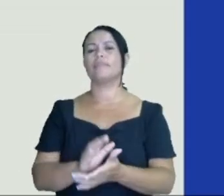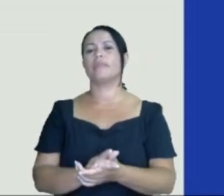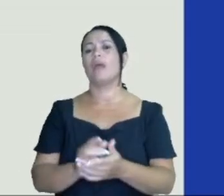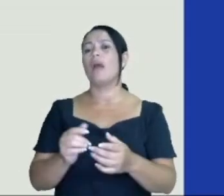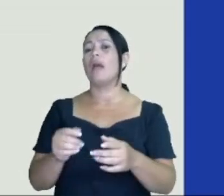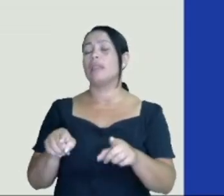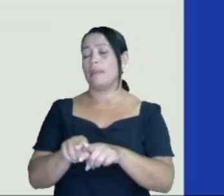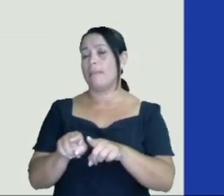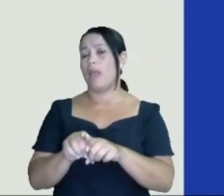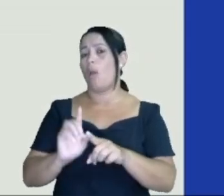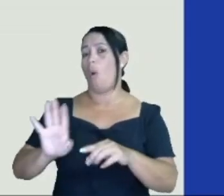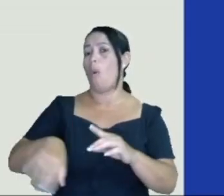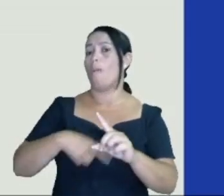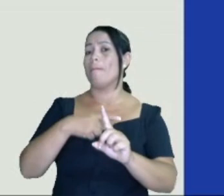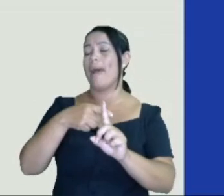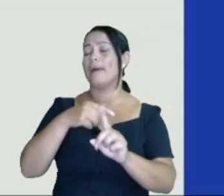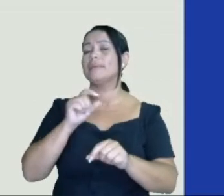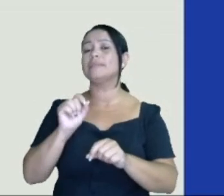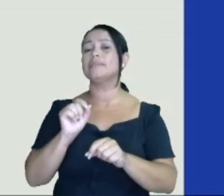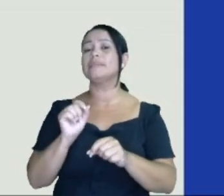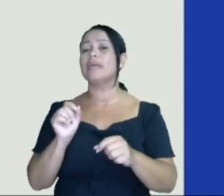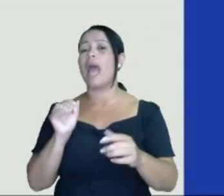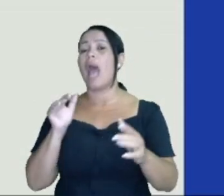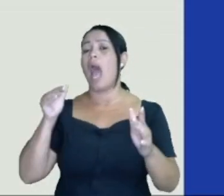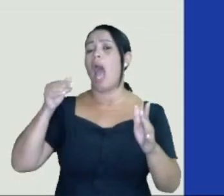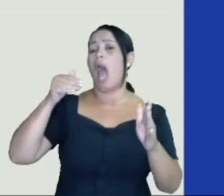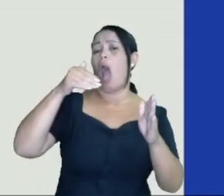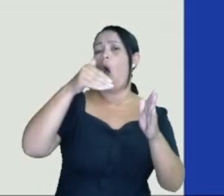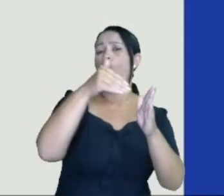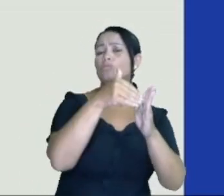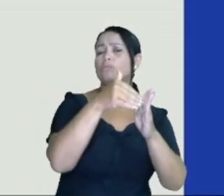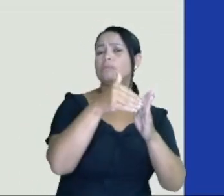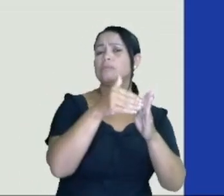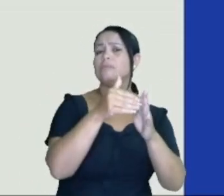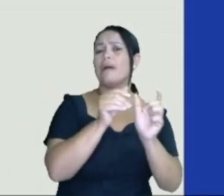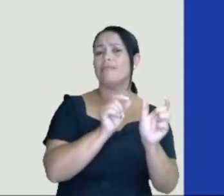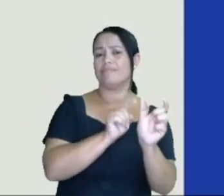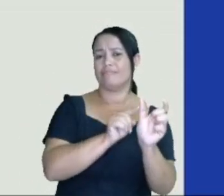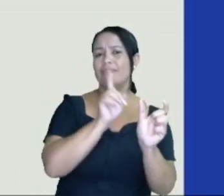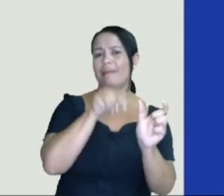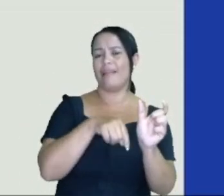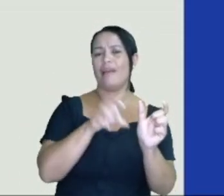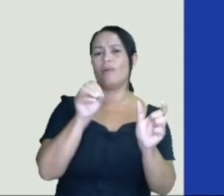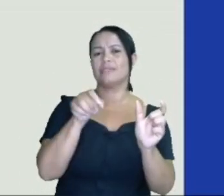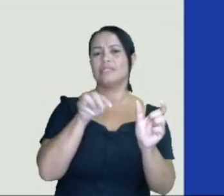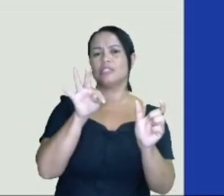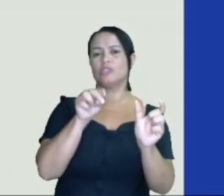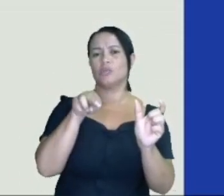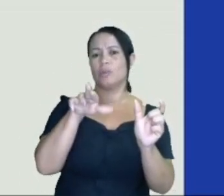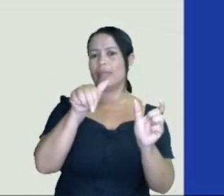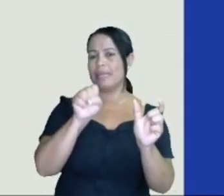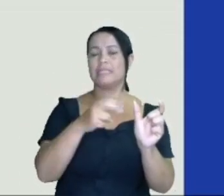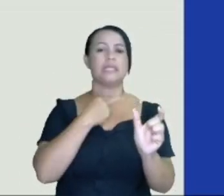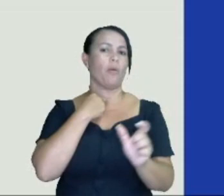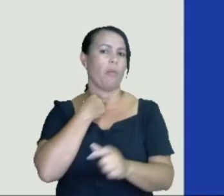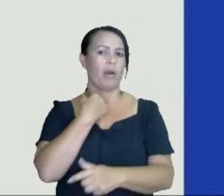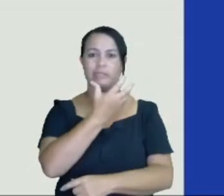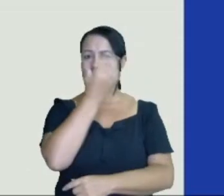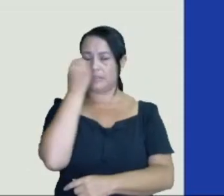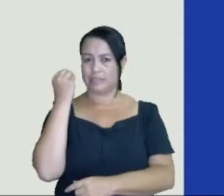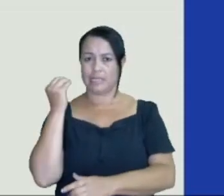a última sílaba tônica ela é classificada como oxítona. Não